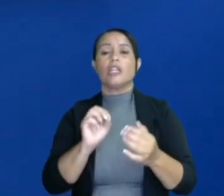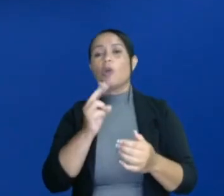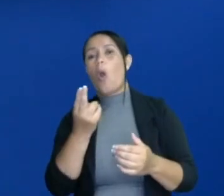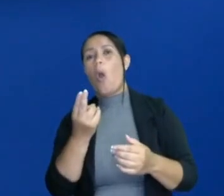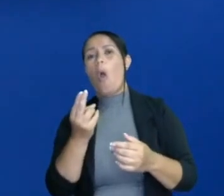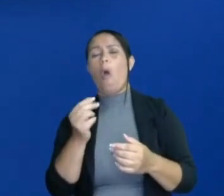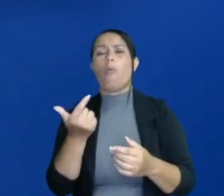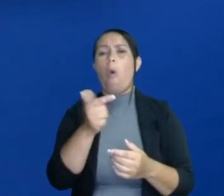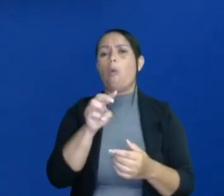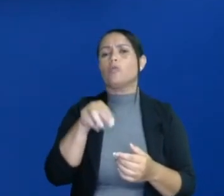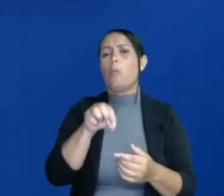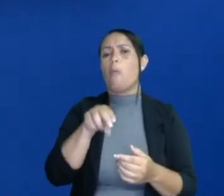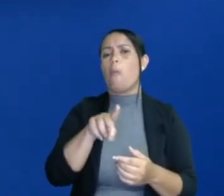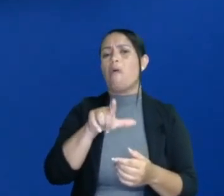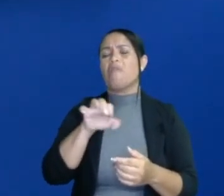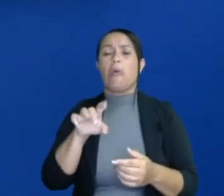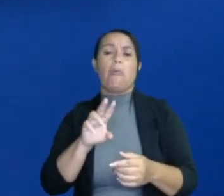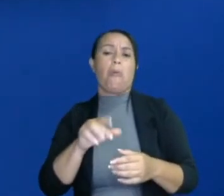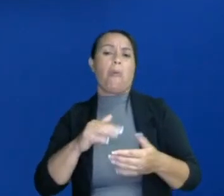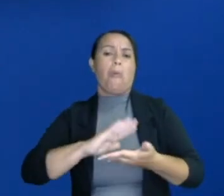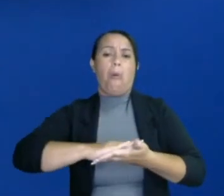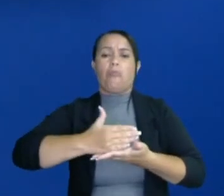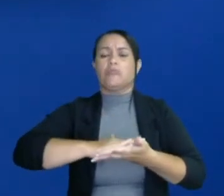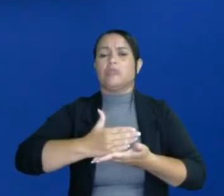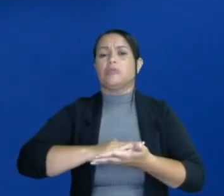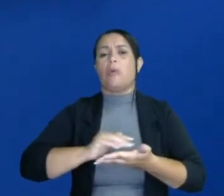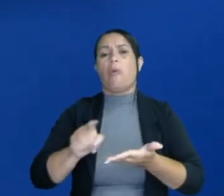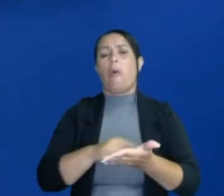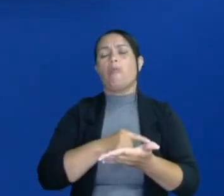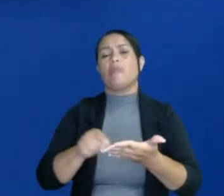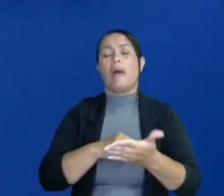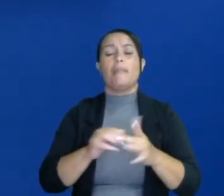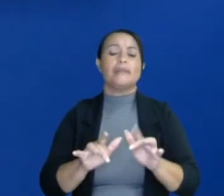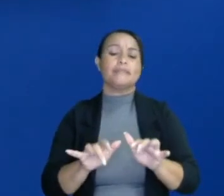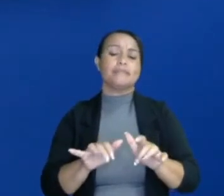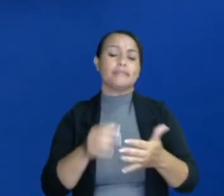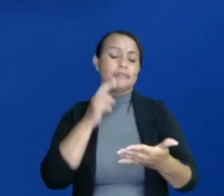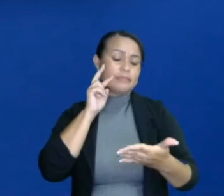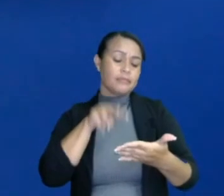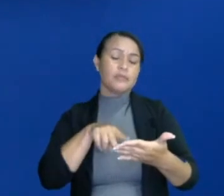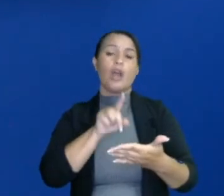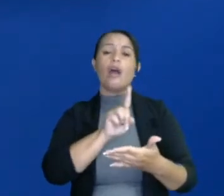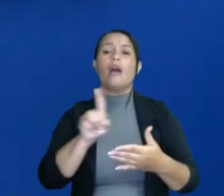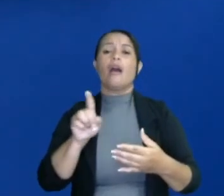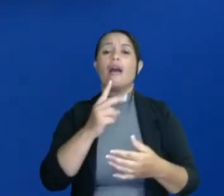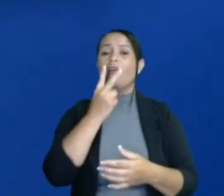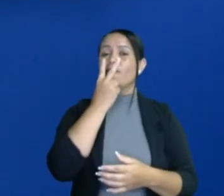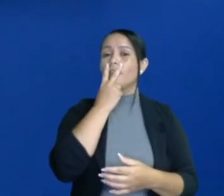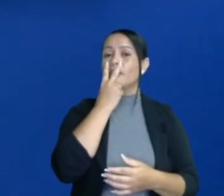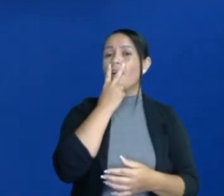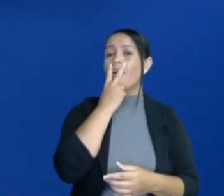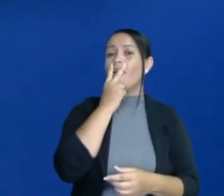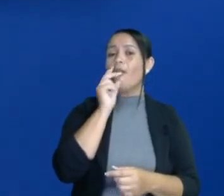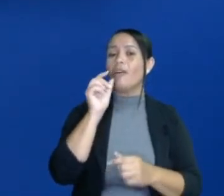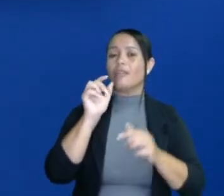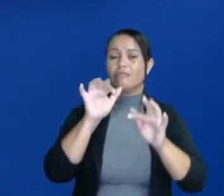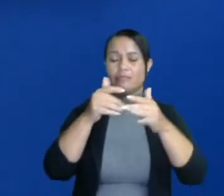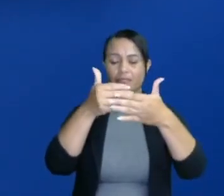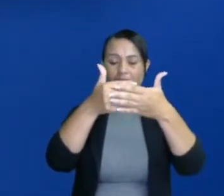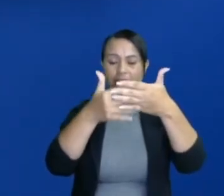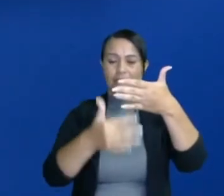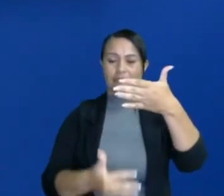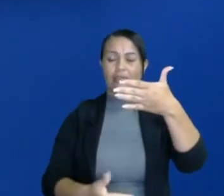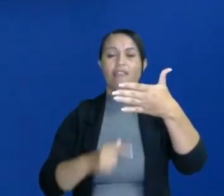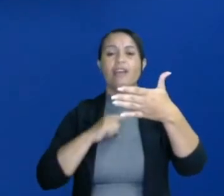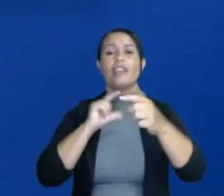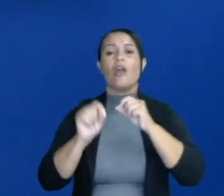qualquer que seja, computador, tablet, e você pode fazer uma viagem para qualquer lugar do mundo. Digita lá, Vitória Santo Antão, aí você vai